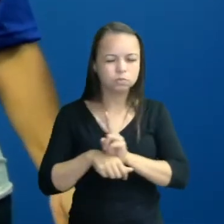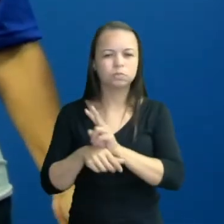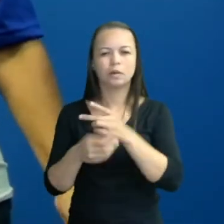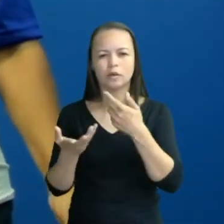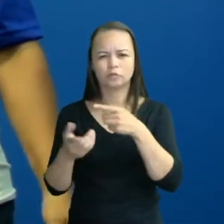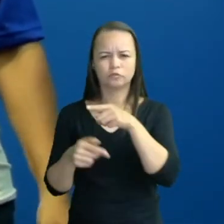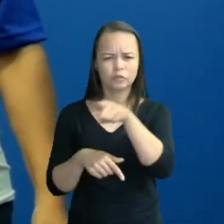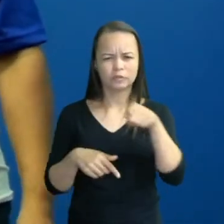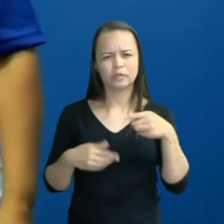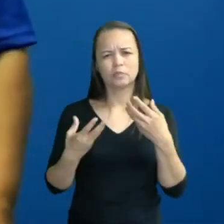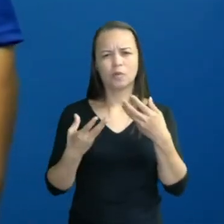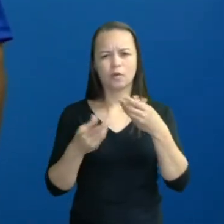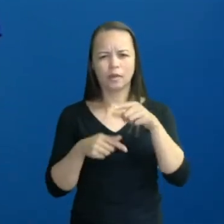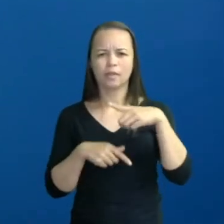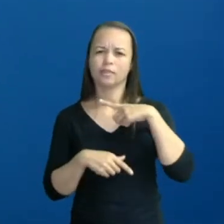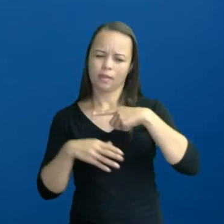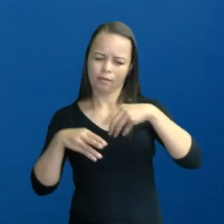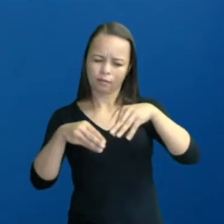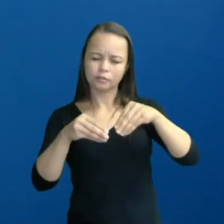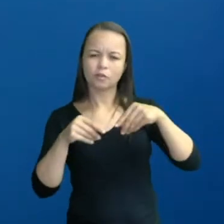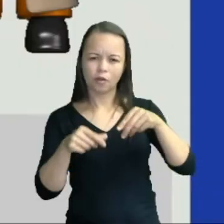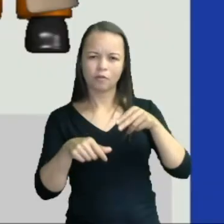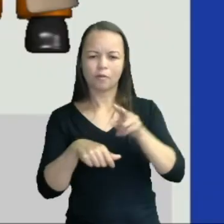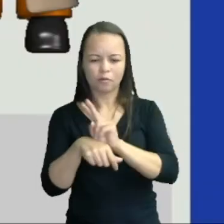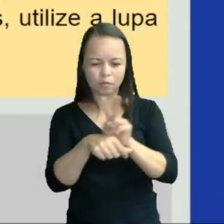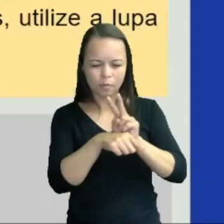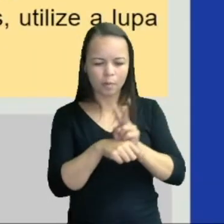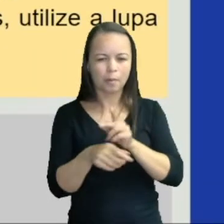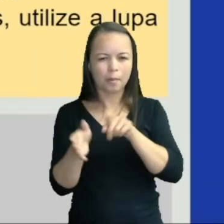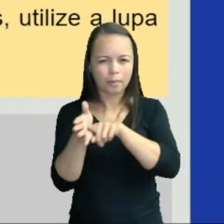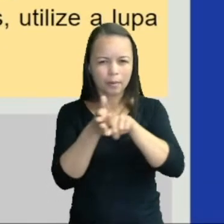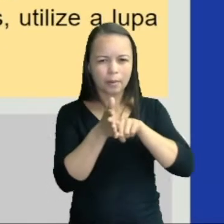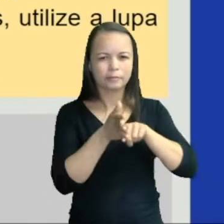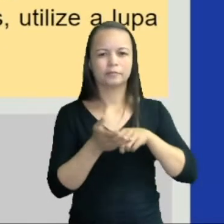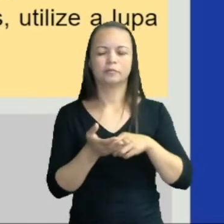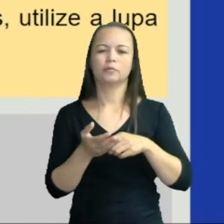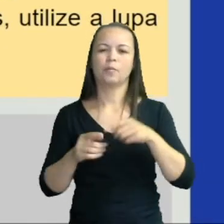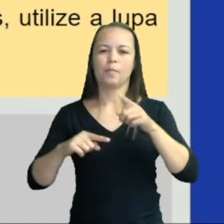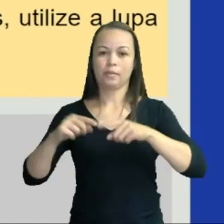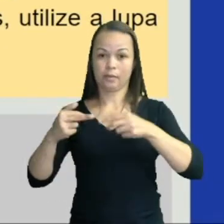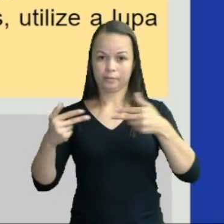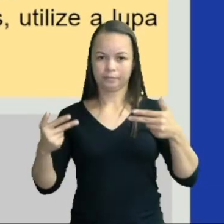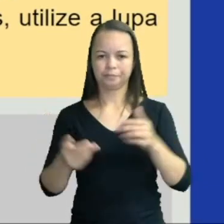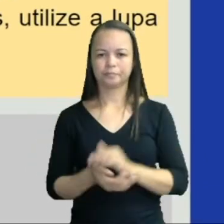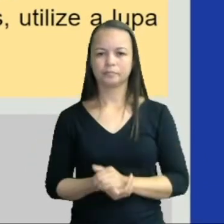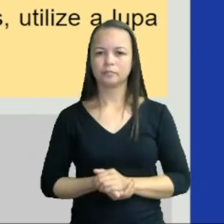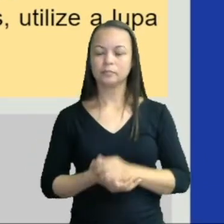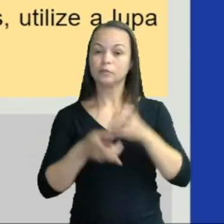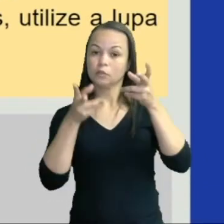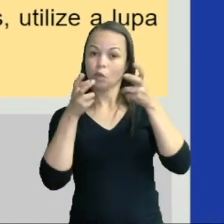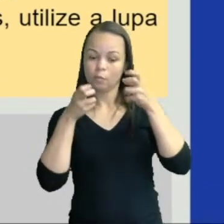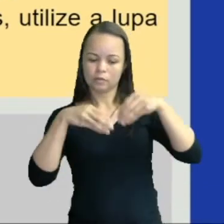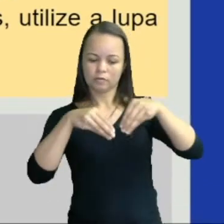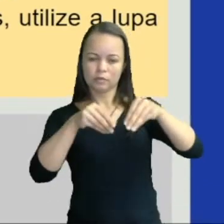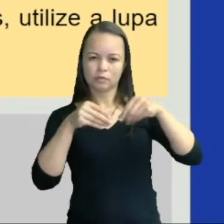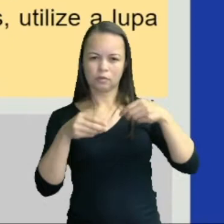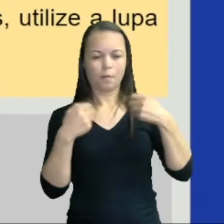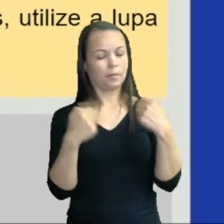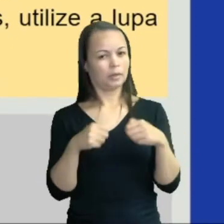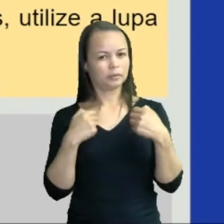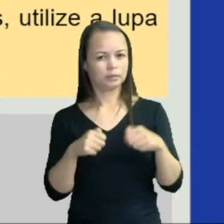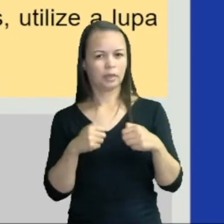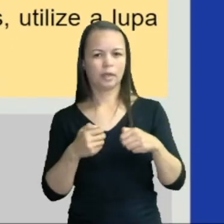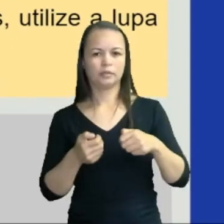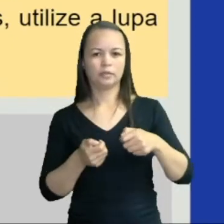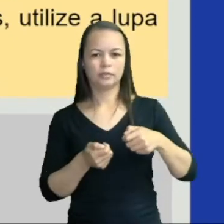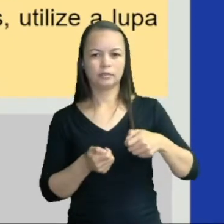não é verdade? Então, a gente vai fazer uma investigação. Vamos lá, vamos para os materiais. Observação do solo. Vocês vão precisar de